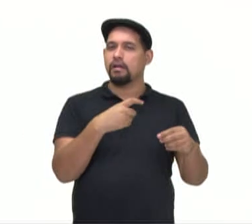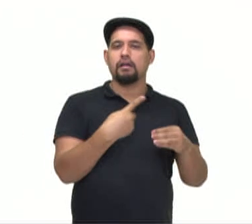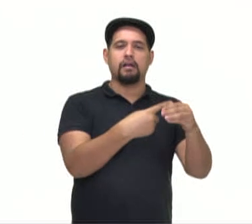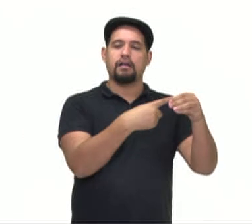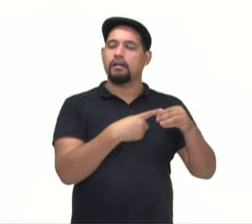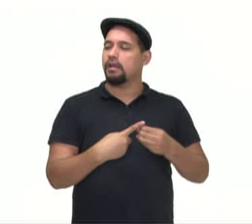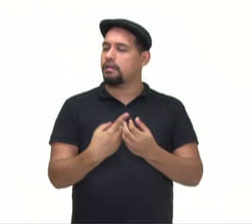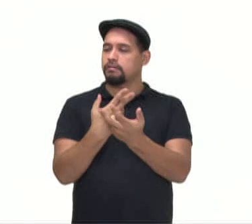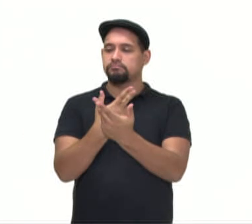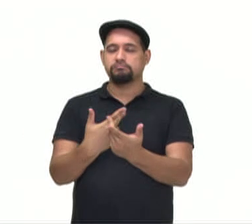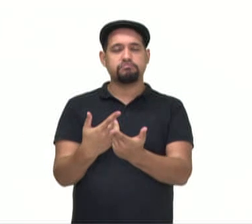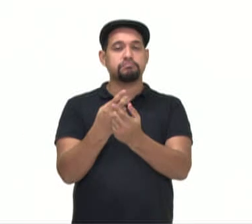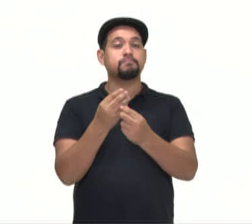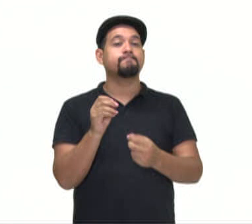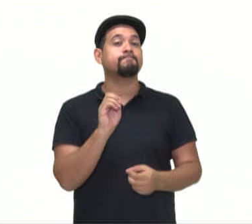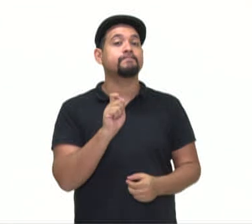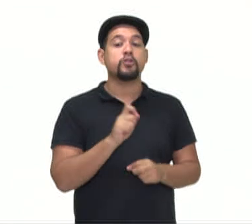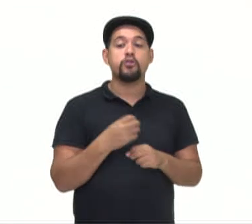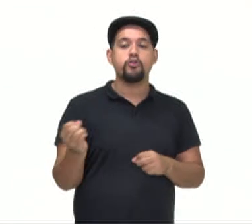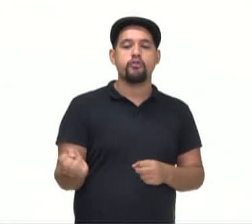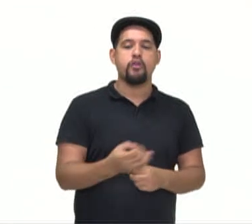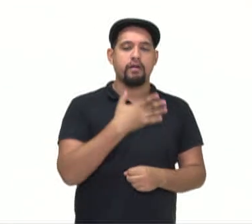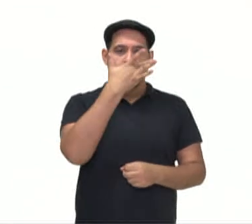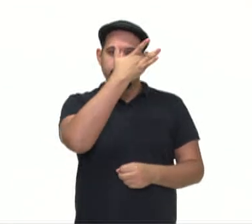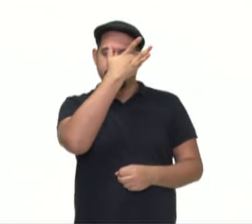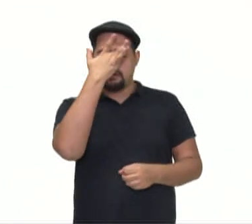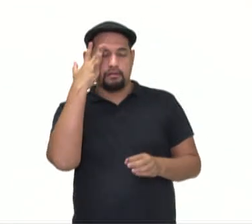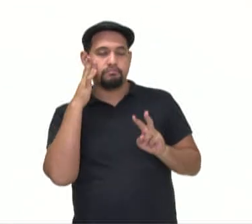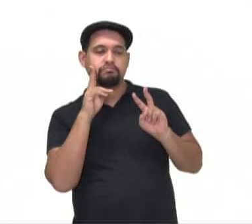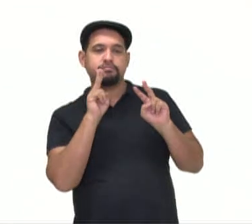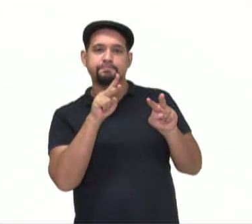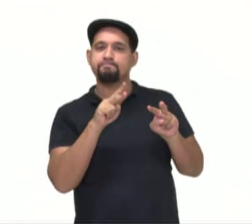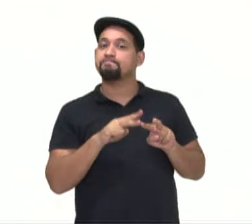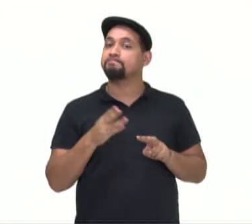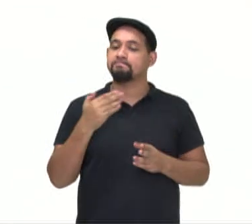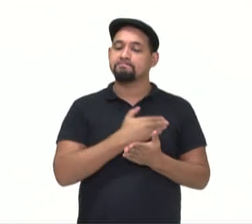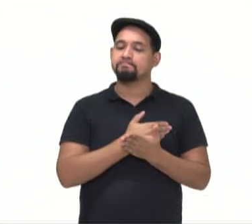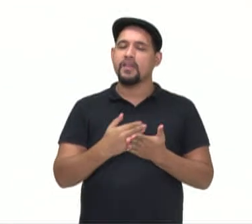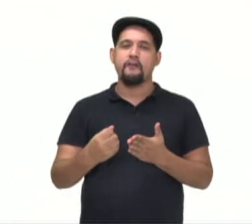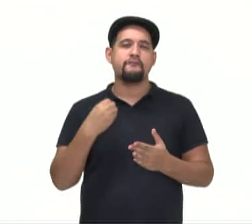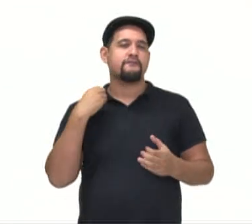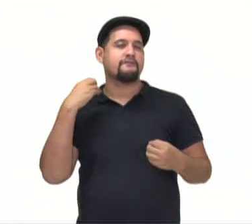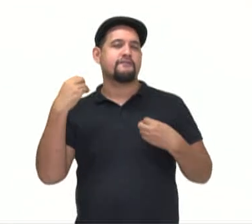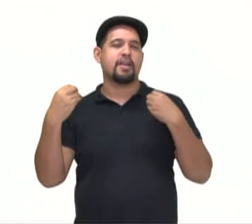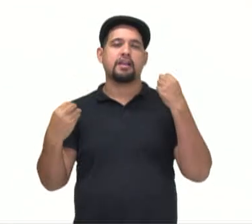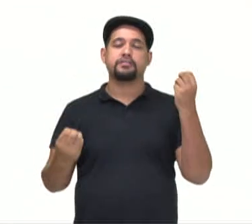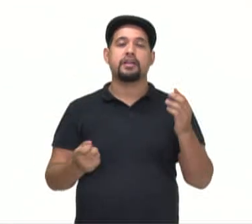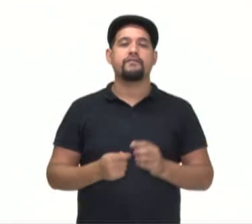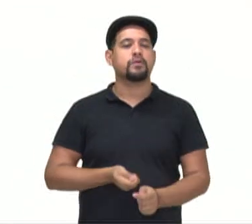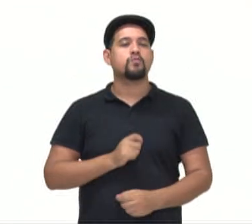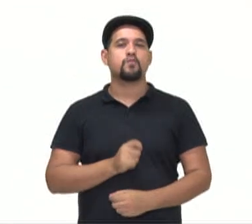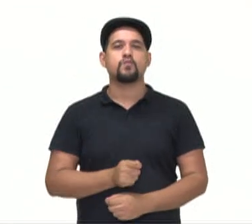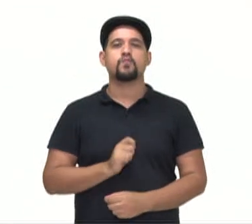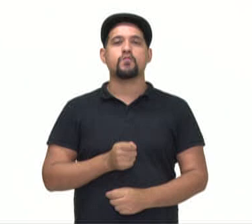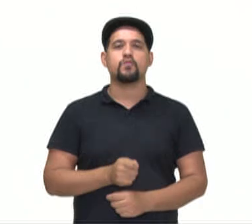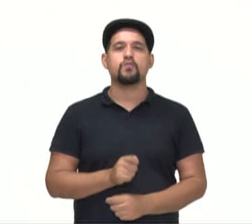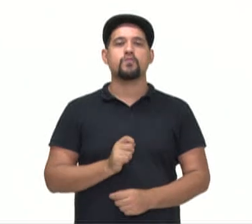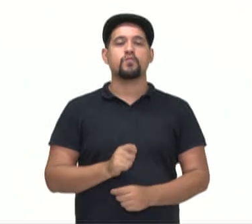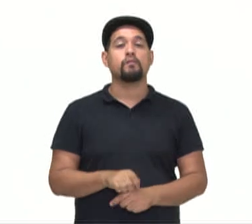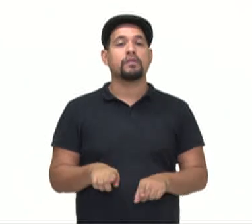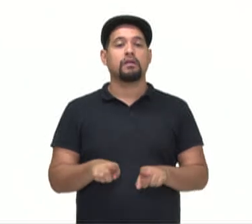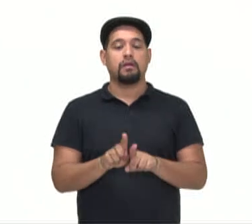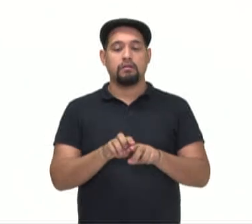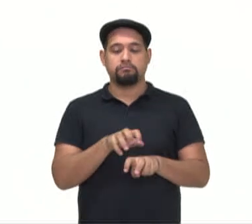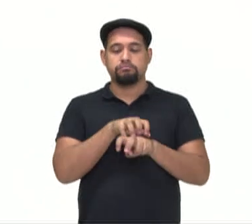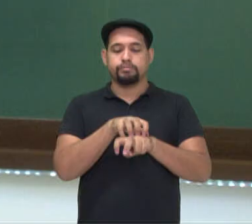de um lugar para outro em busca de novas plateias. Inicialmente viajava em carroças, que eram moradia e o palco para as